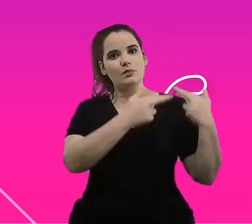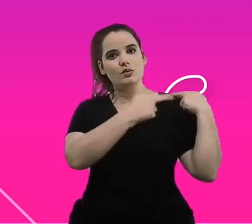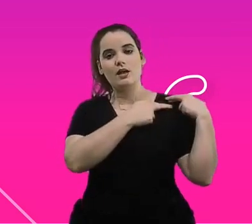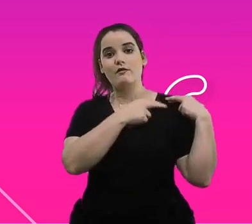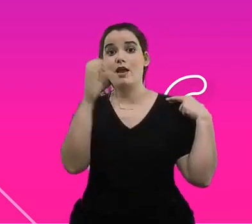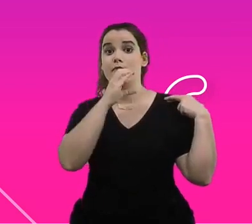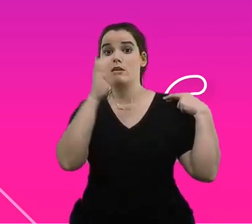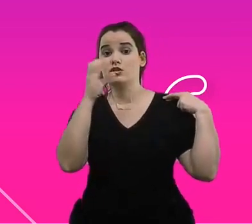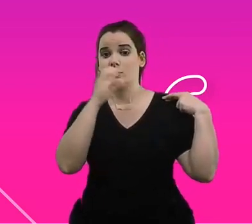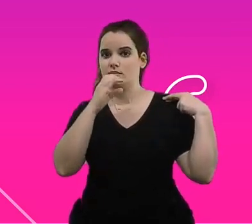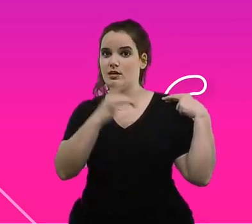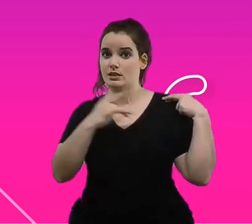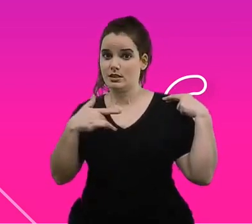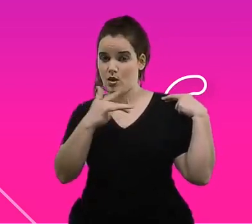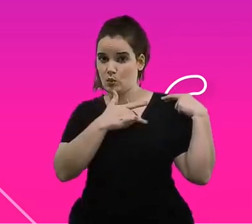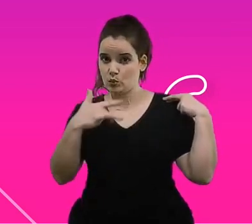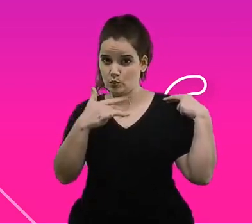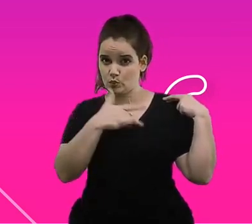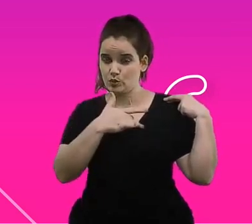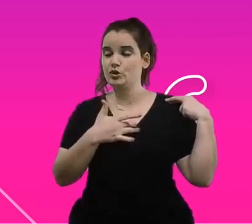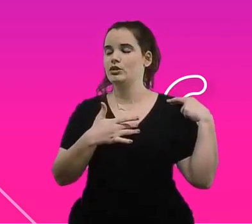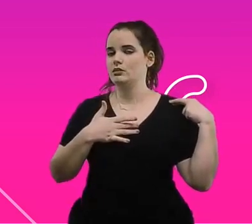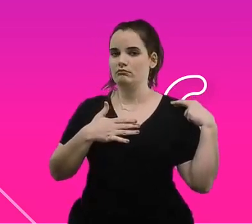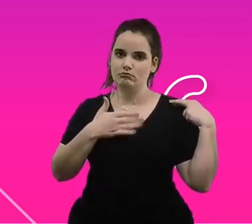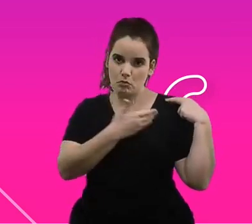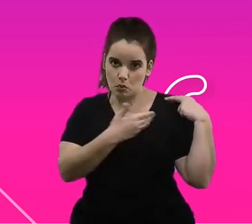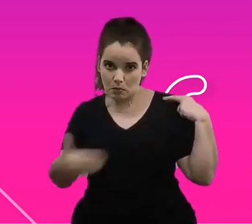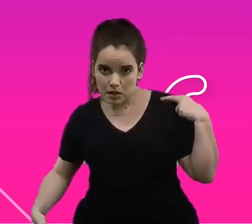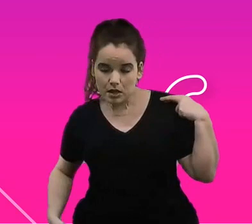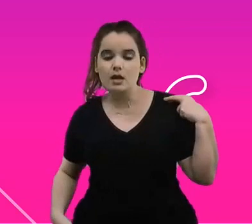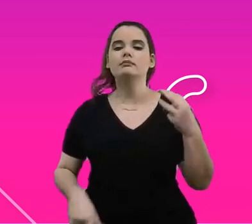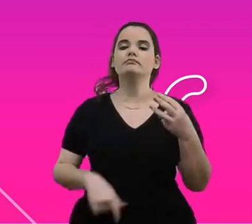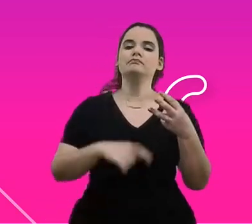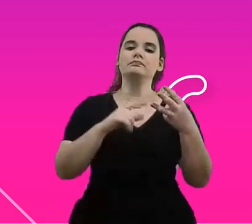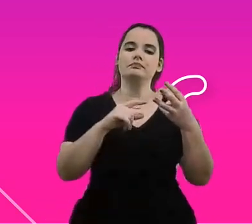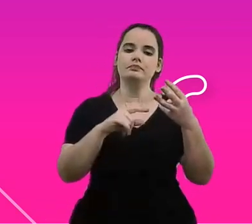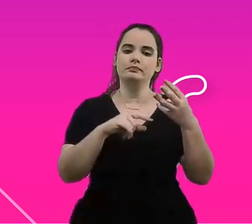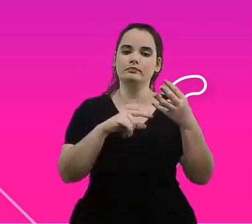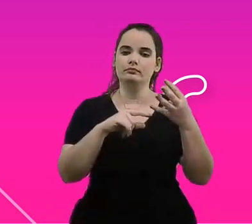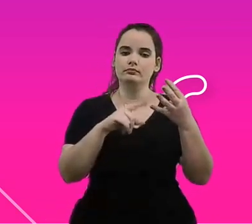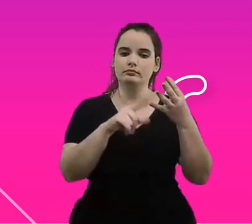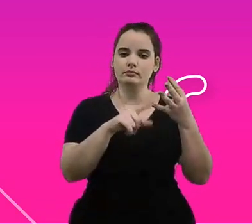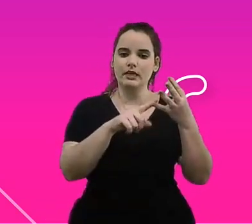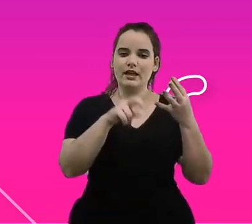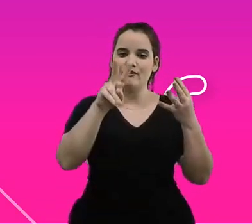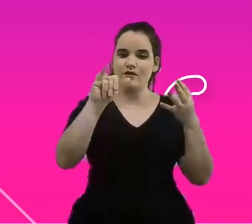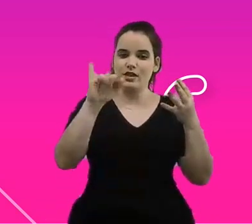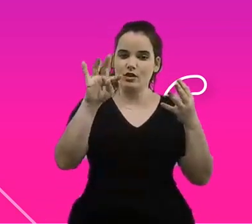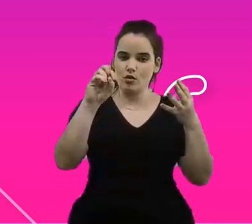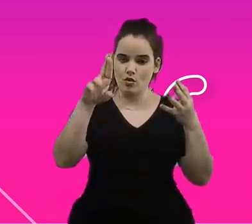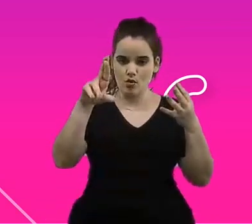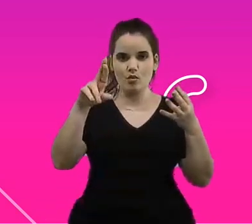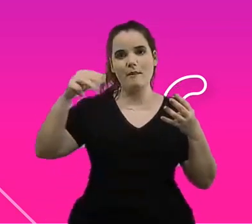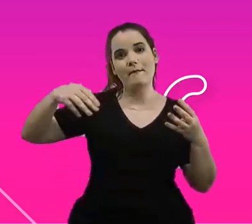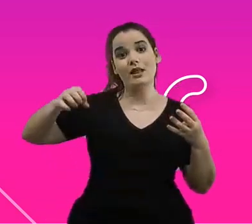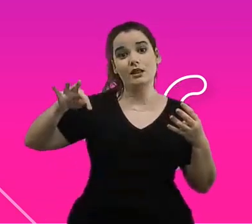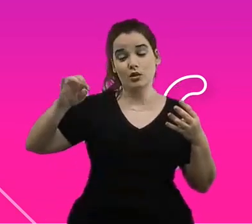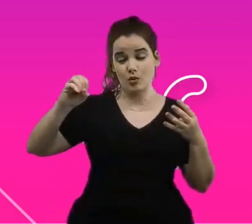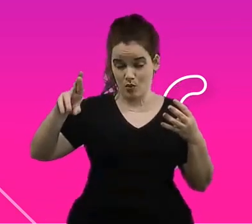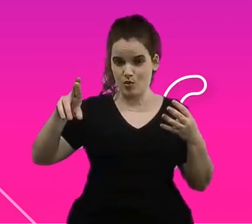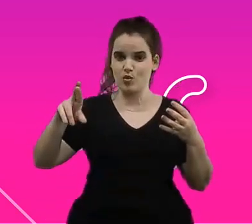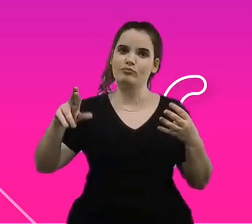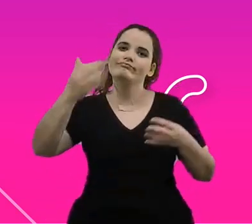uma forma muito manual ainda, de uma forma muito precária. A nossa equipe interna de TI ela é reduzida, frente a